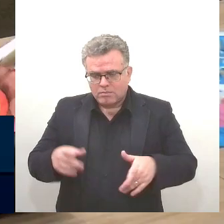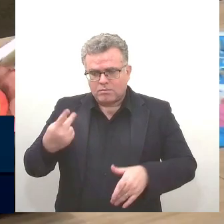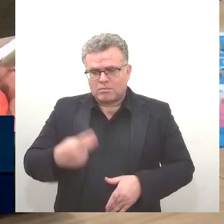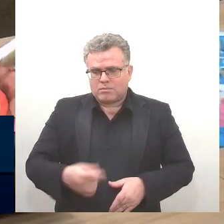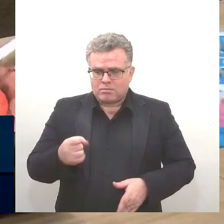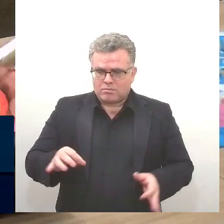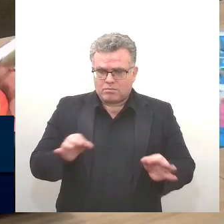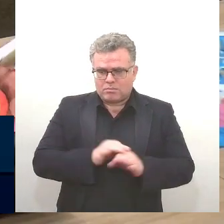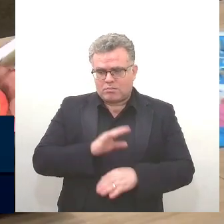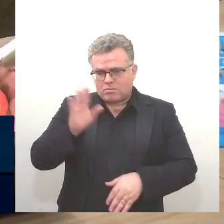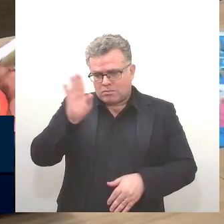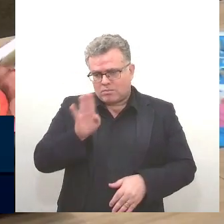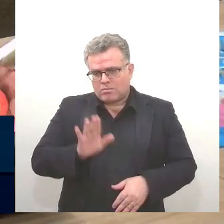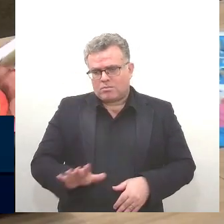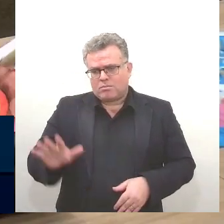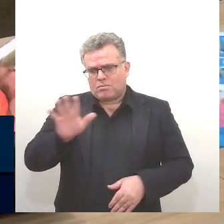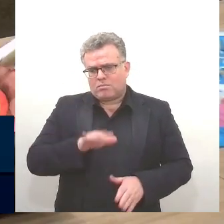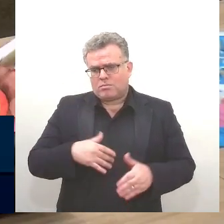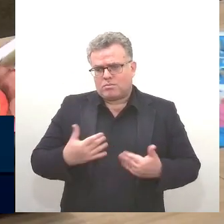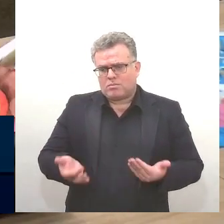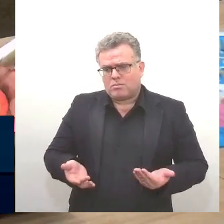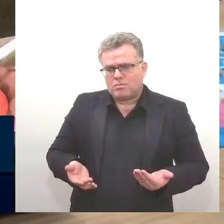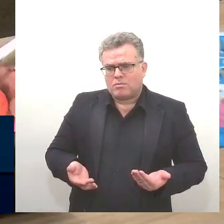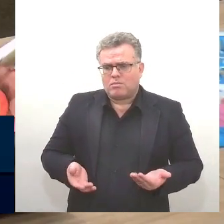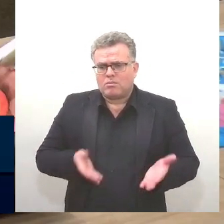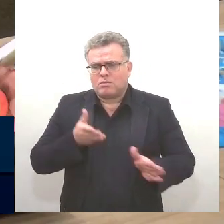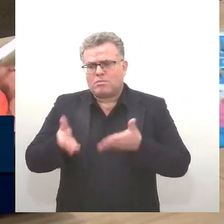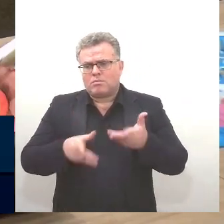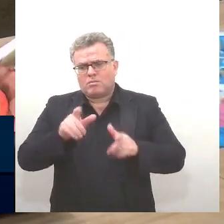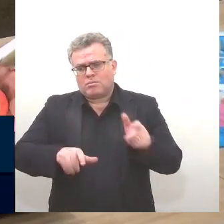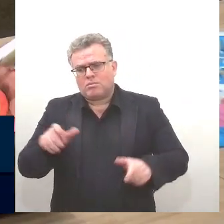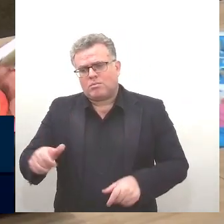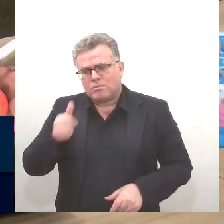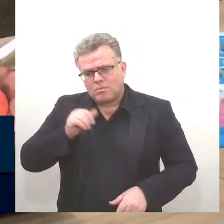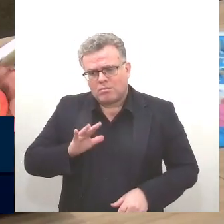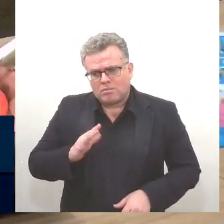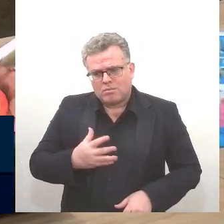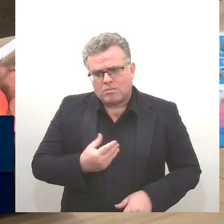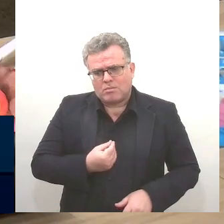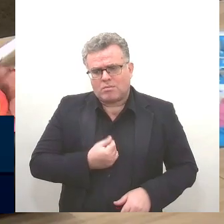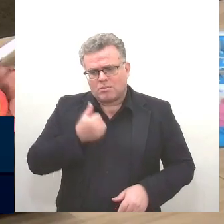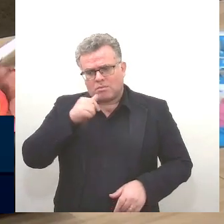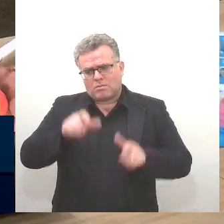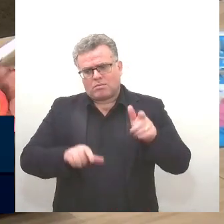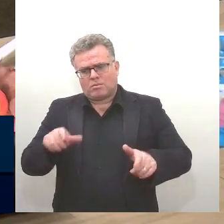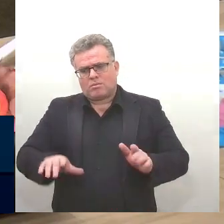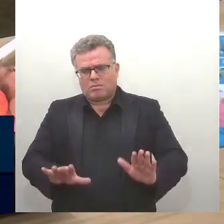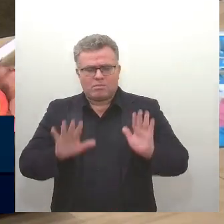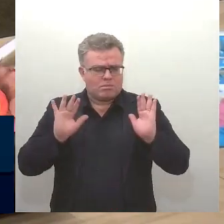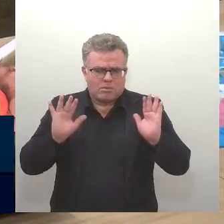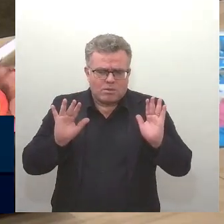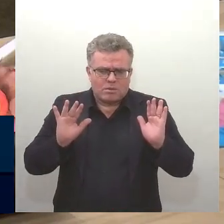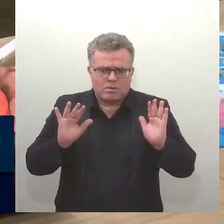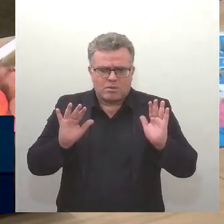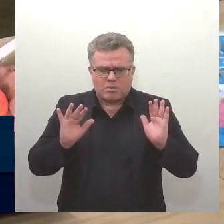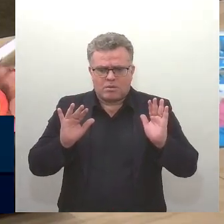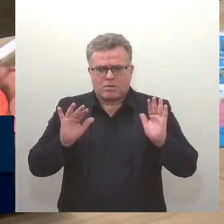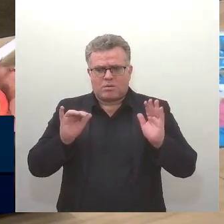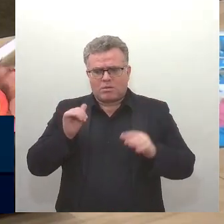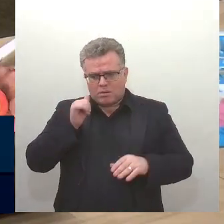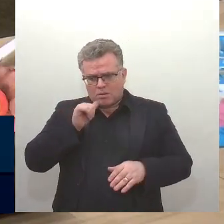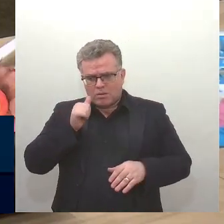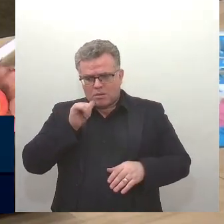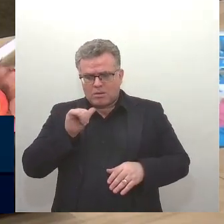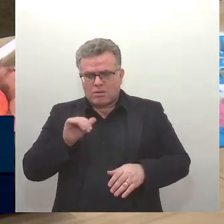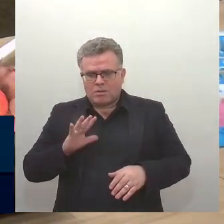né de ter atar né as mulheres trans as de forma geral só que quando ela é uma mulher trans ela é uma mulher